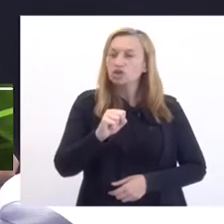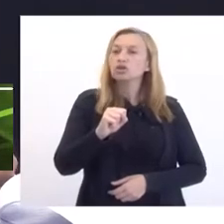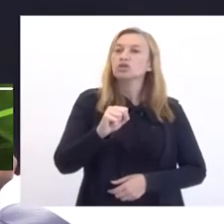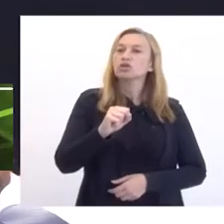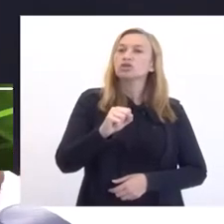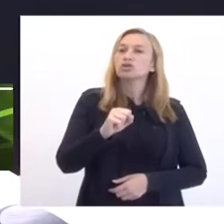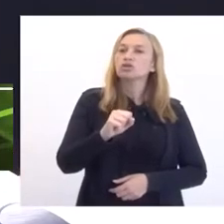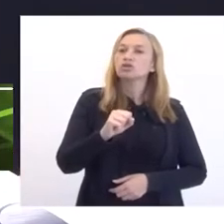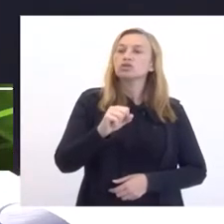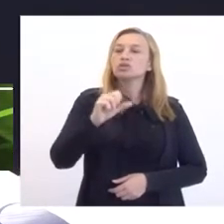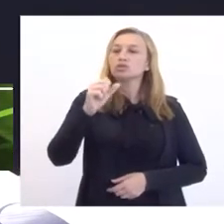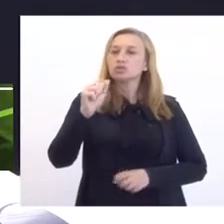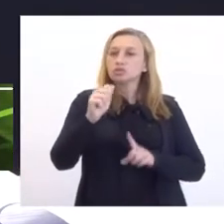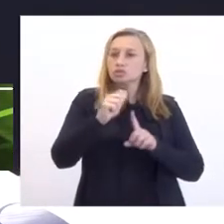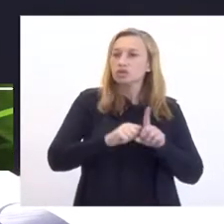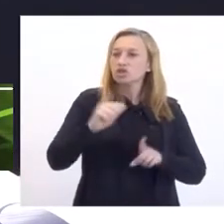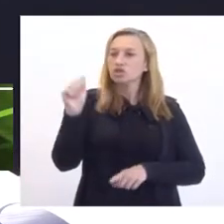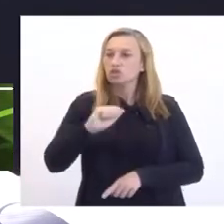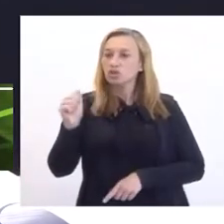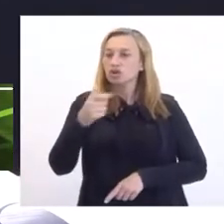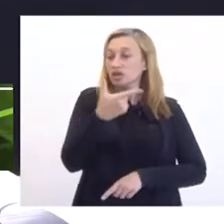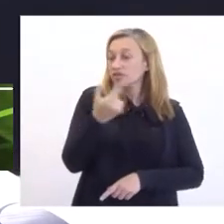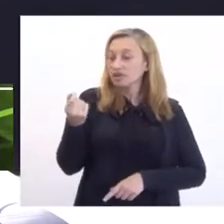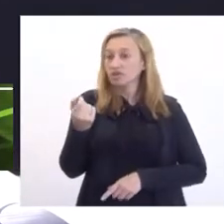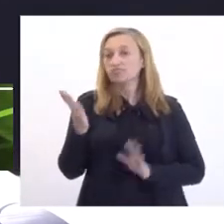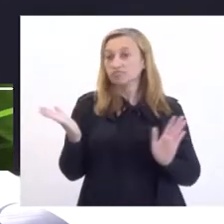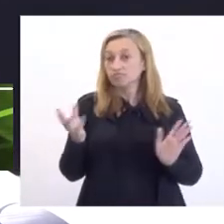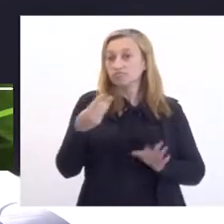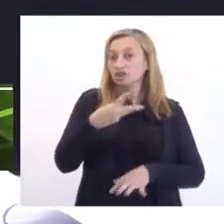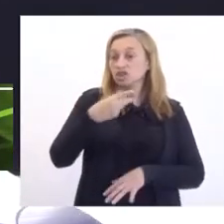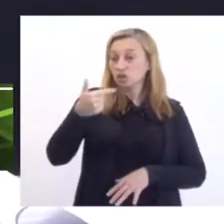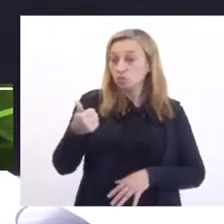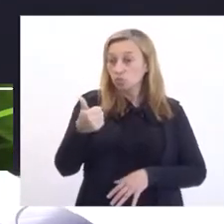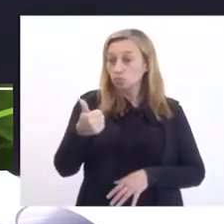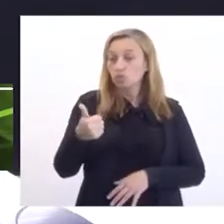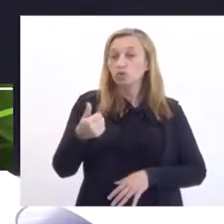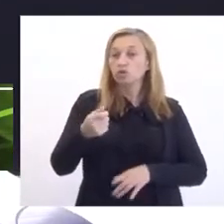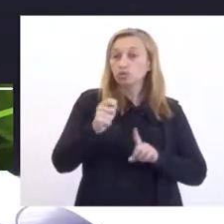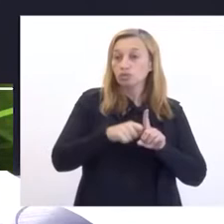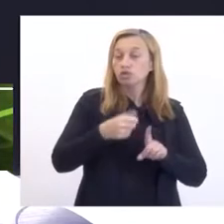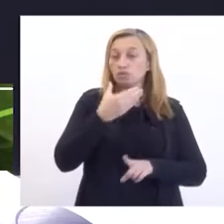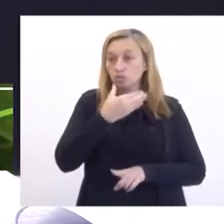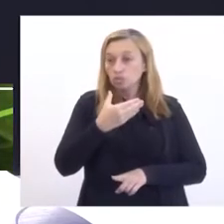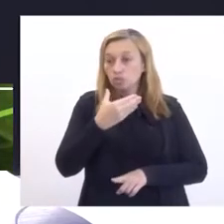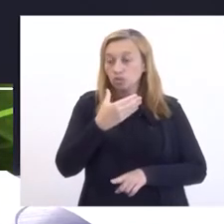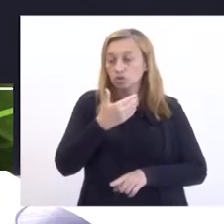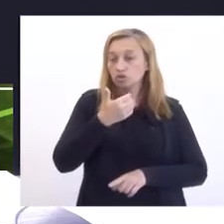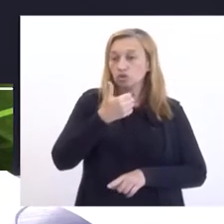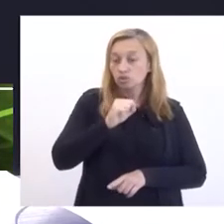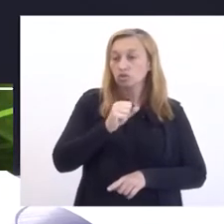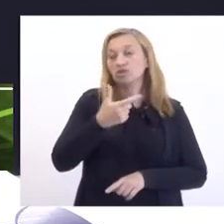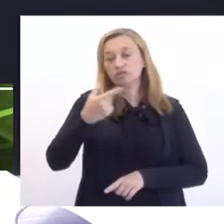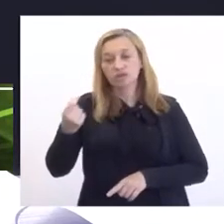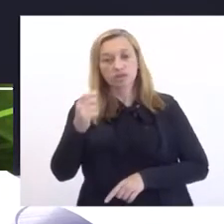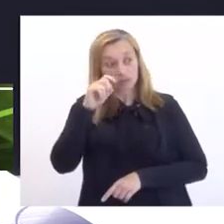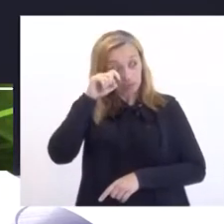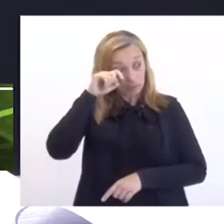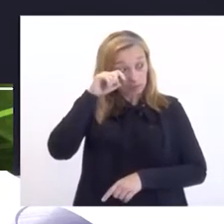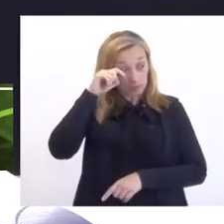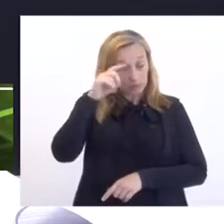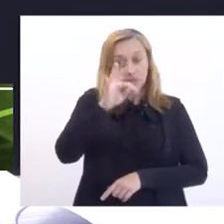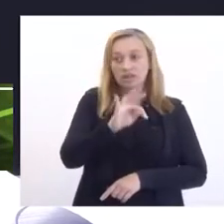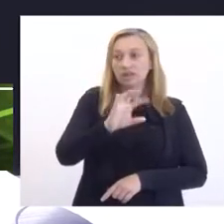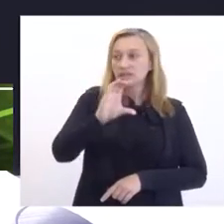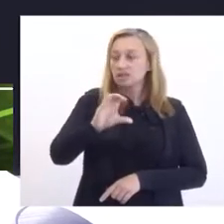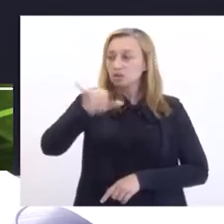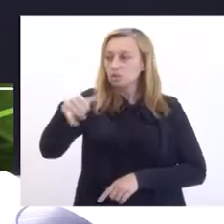28/8/20 a 31/12/20. Olha, precedente está no TCU, separação das